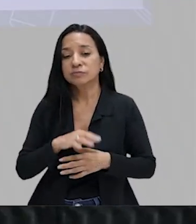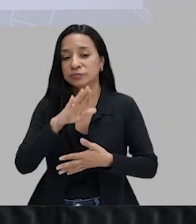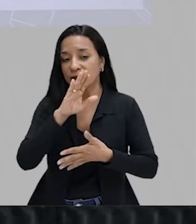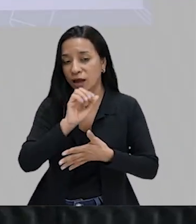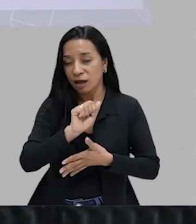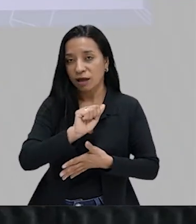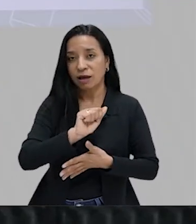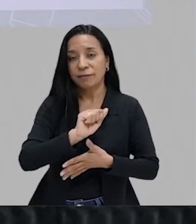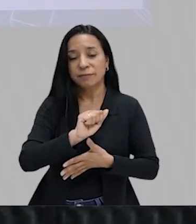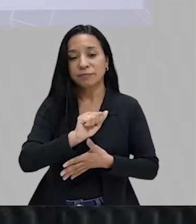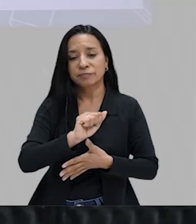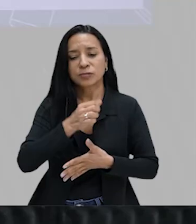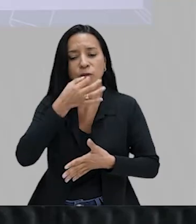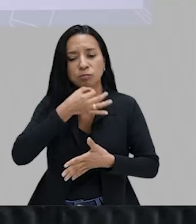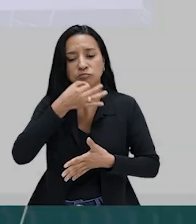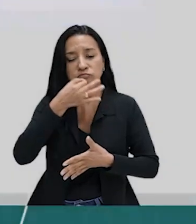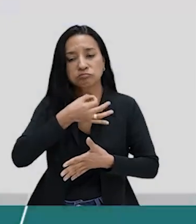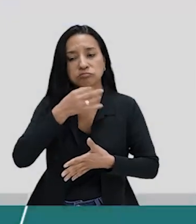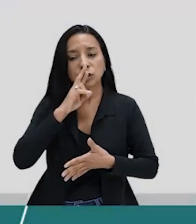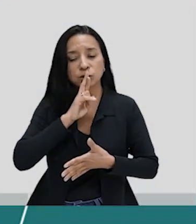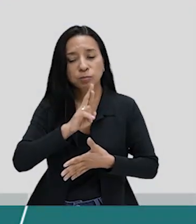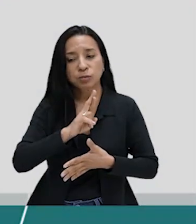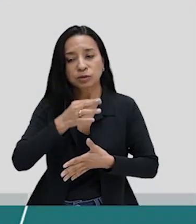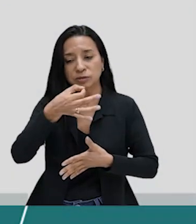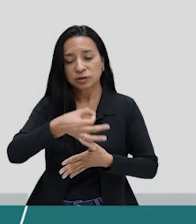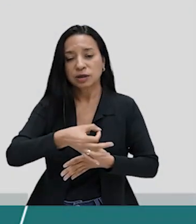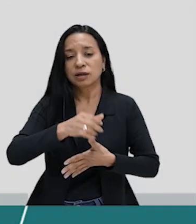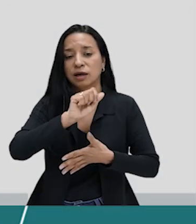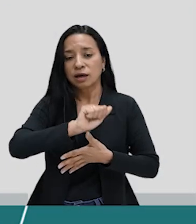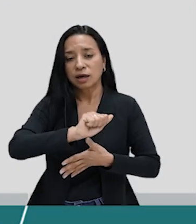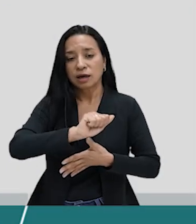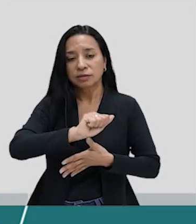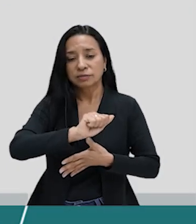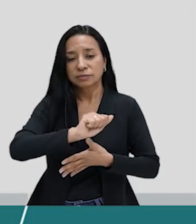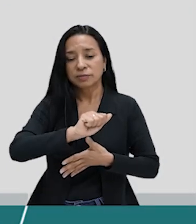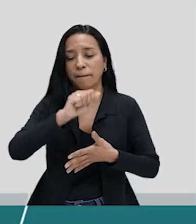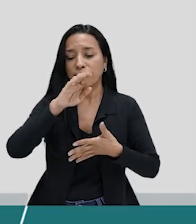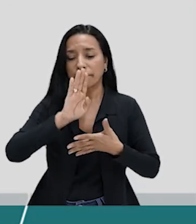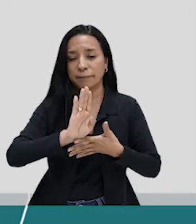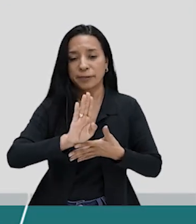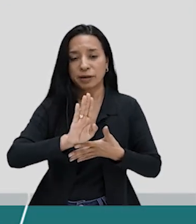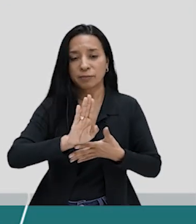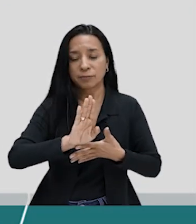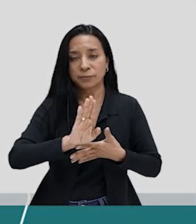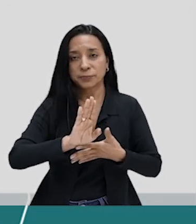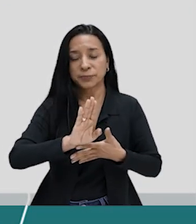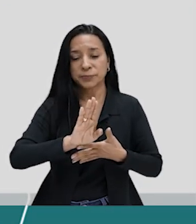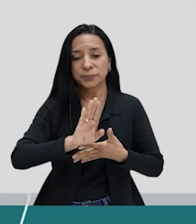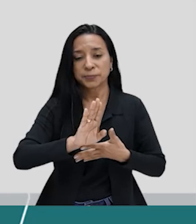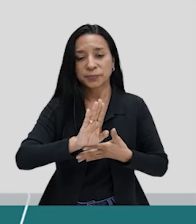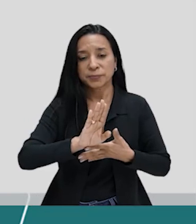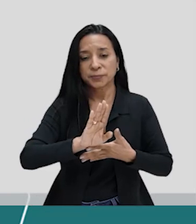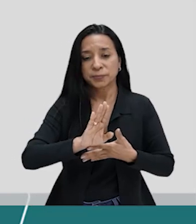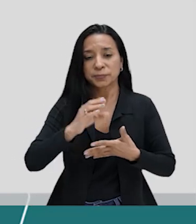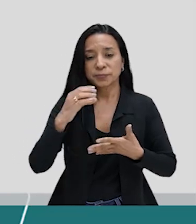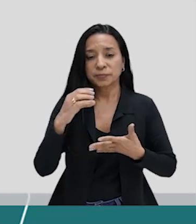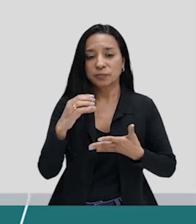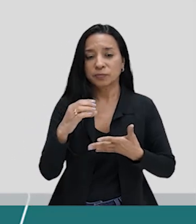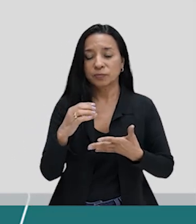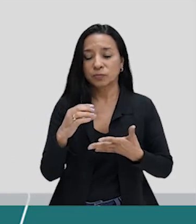seria humildes e modestos? Seriam mendigos e sem recursos? Letra C, dignos de